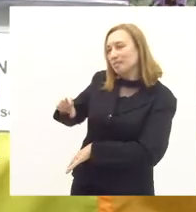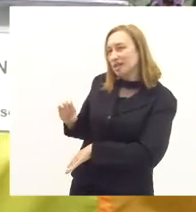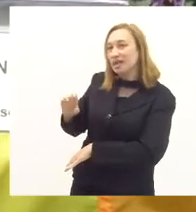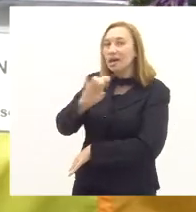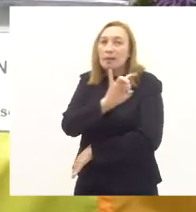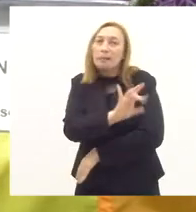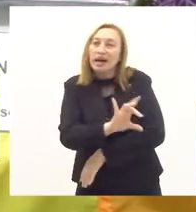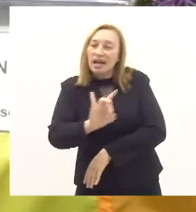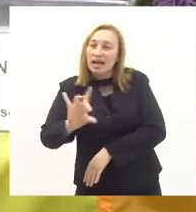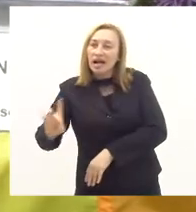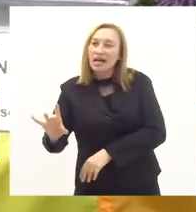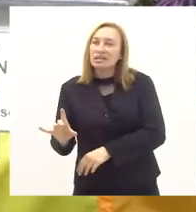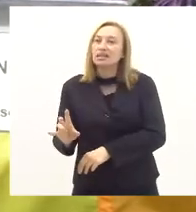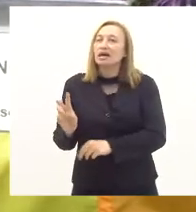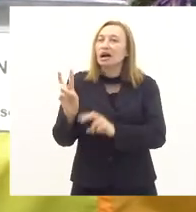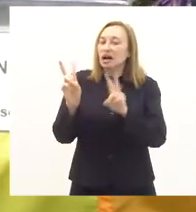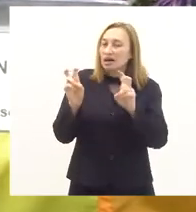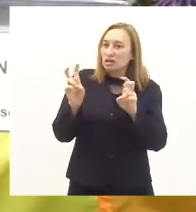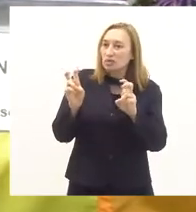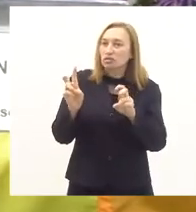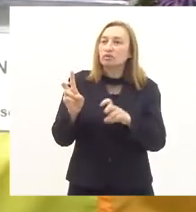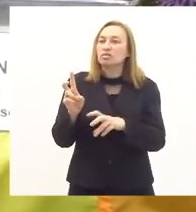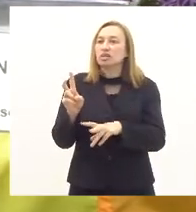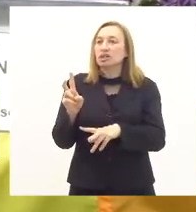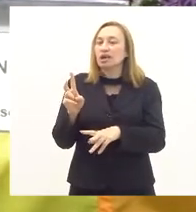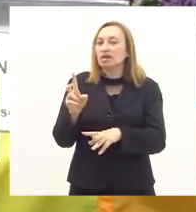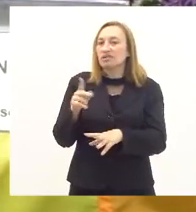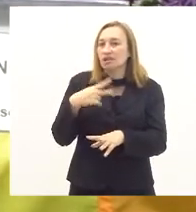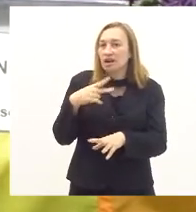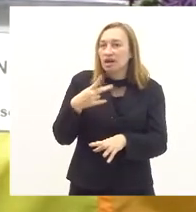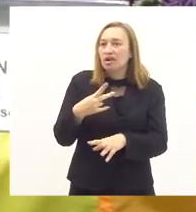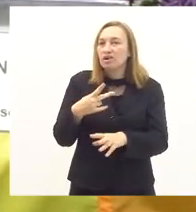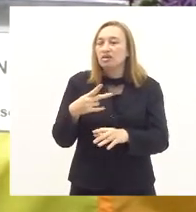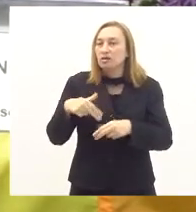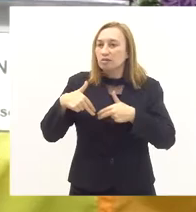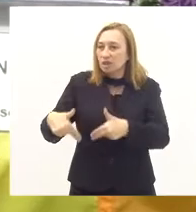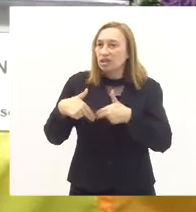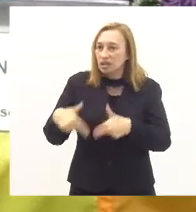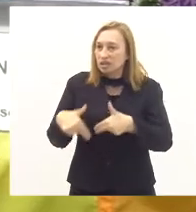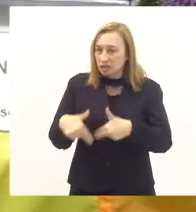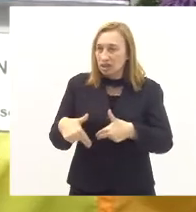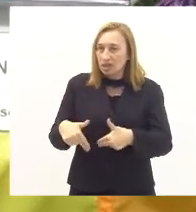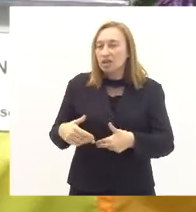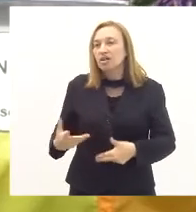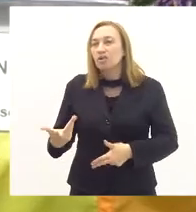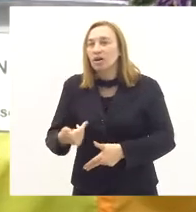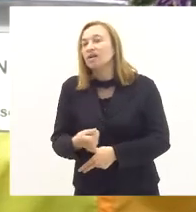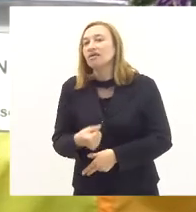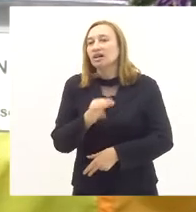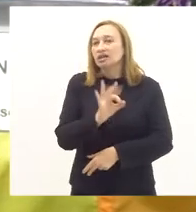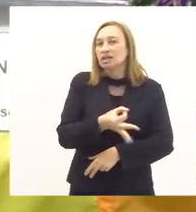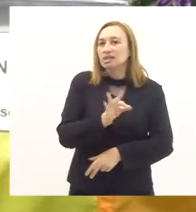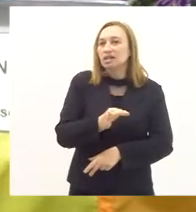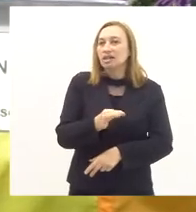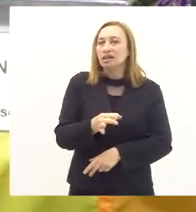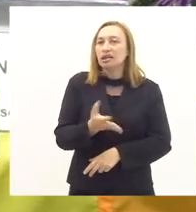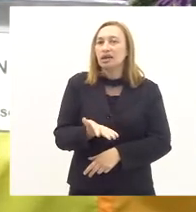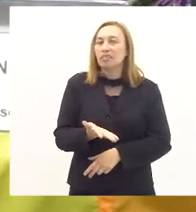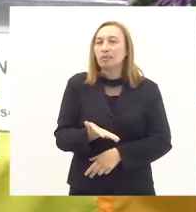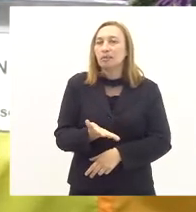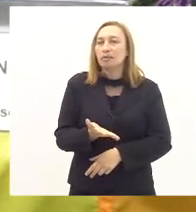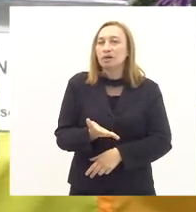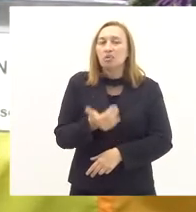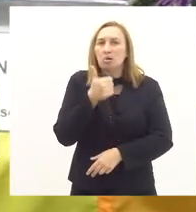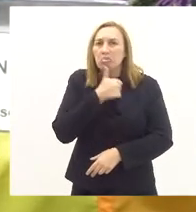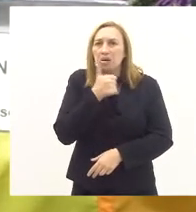cada questionamento que ela fazia. Era uma militante de primeira hora, muito qualificada tecnicamente,